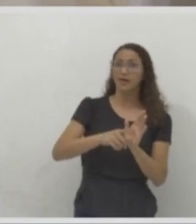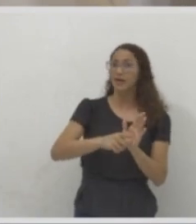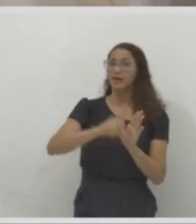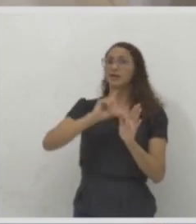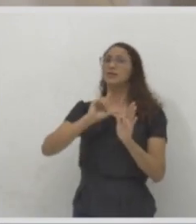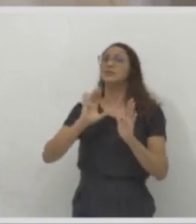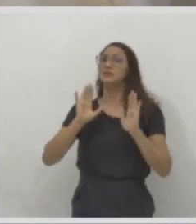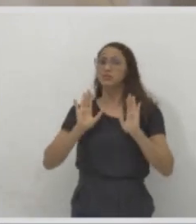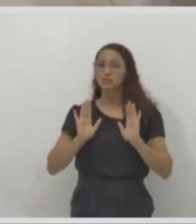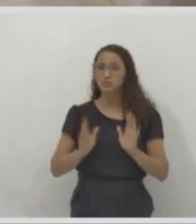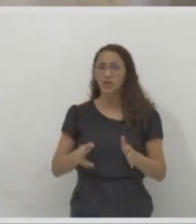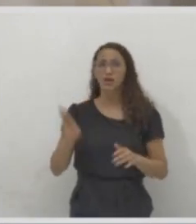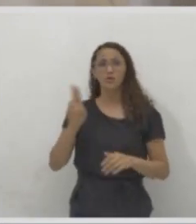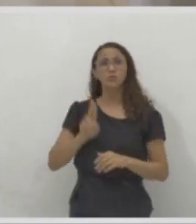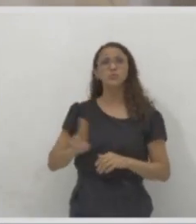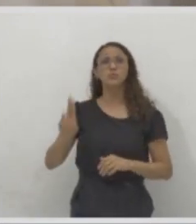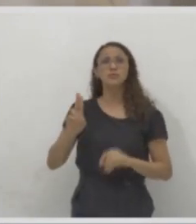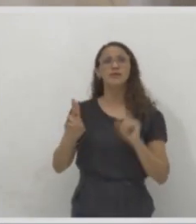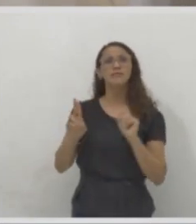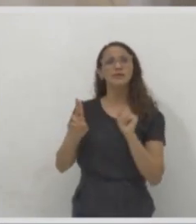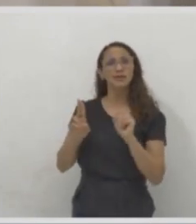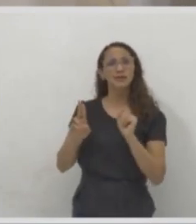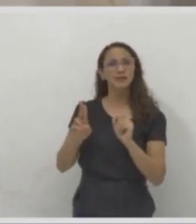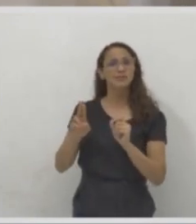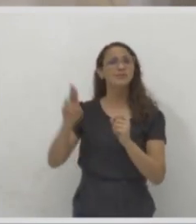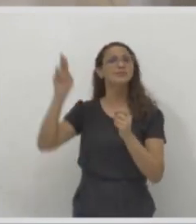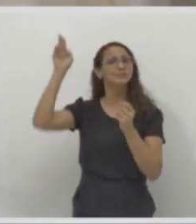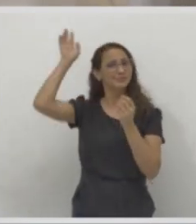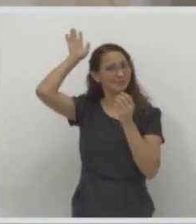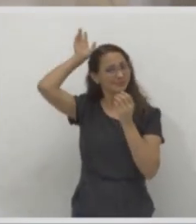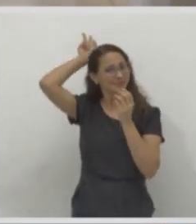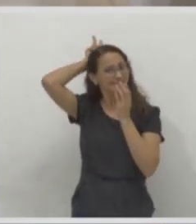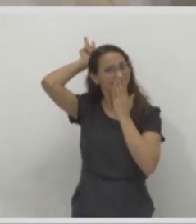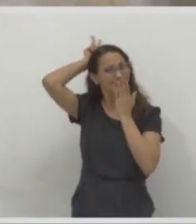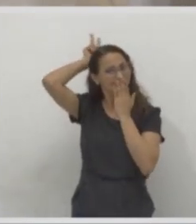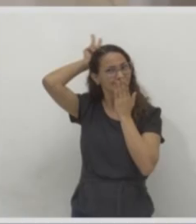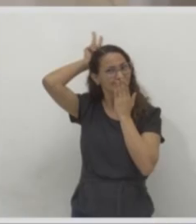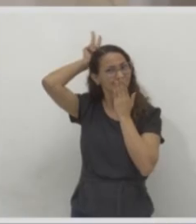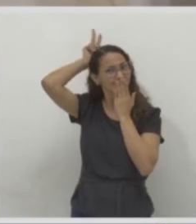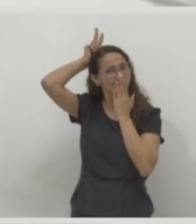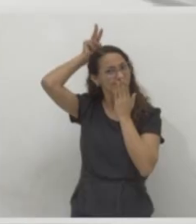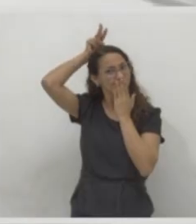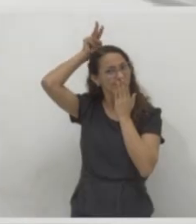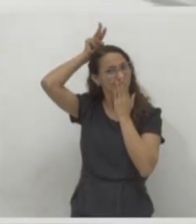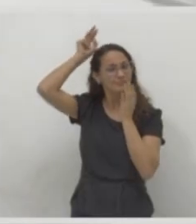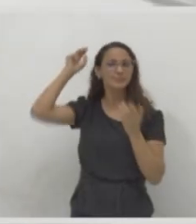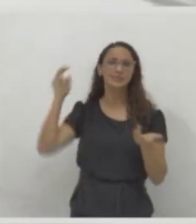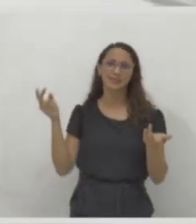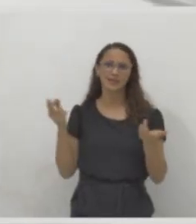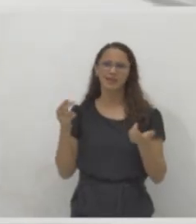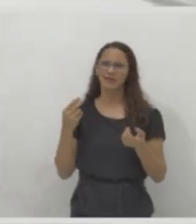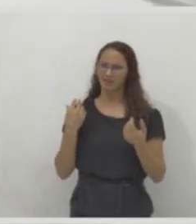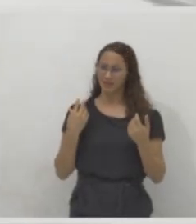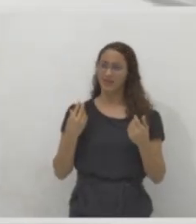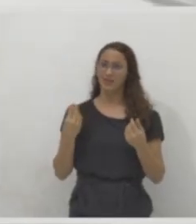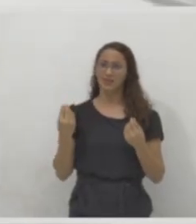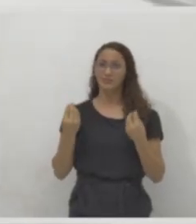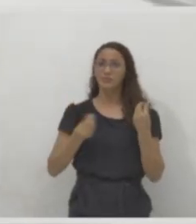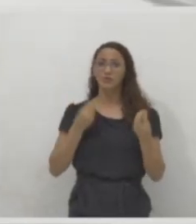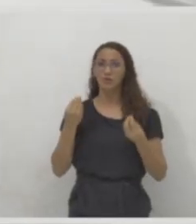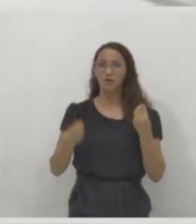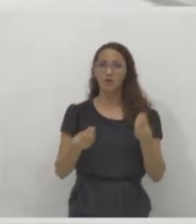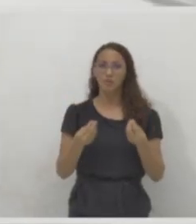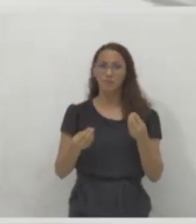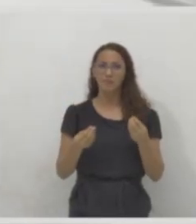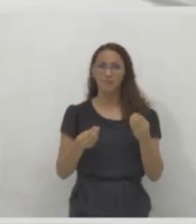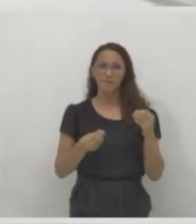látex eram os índios. Normalmente os índios, eles praticavam, eles